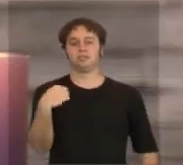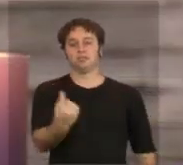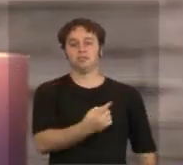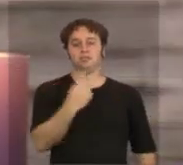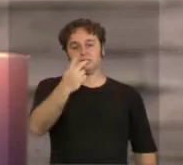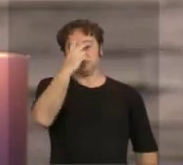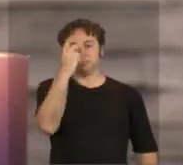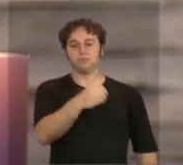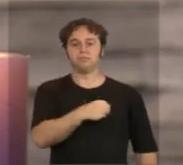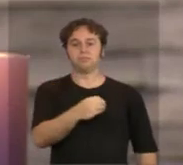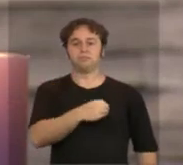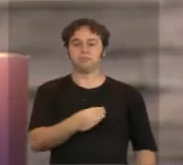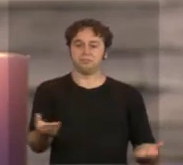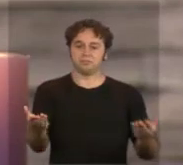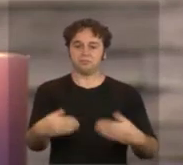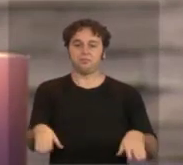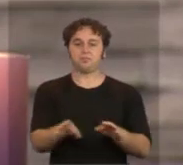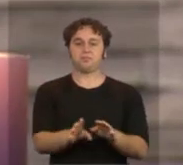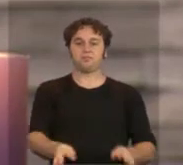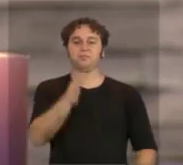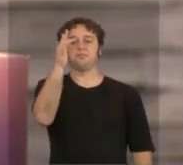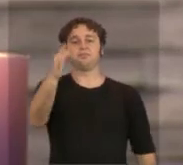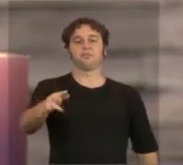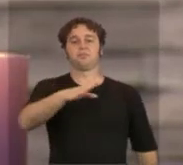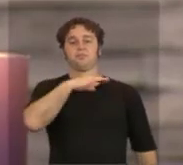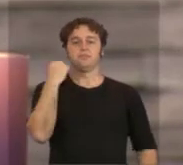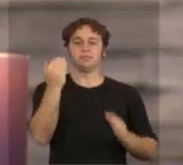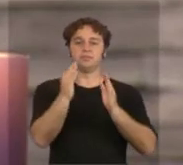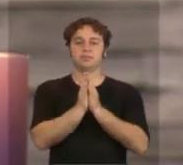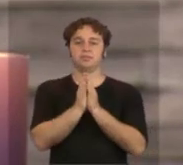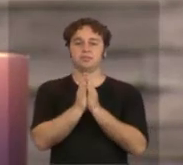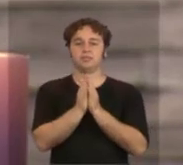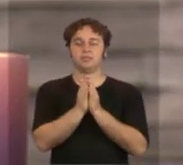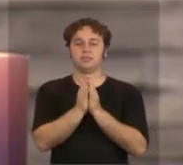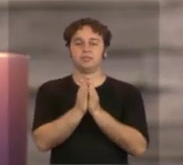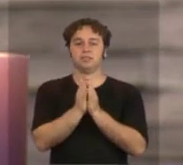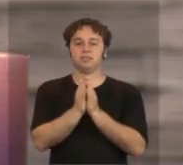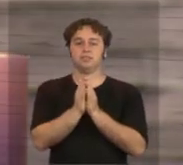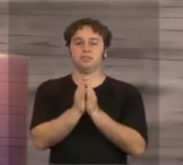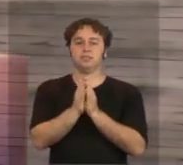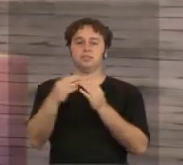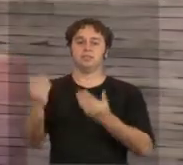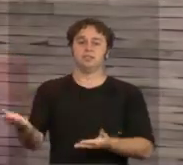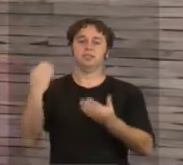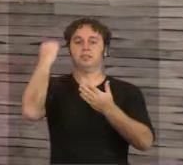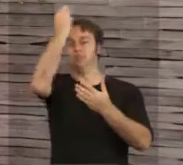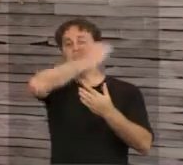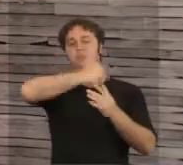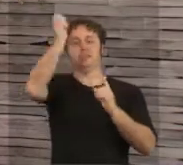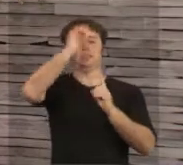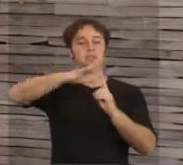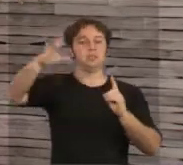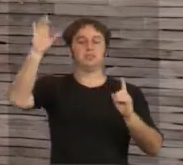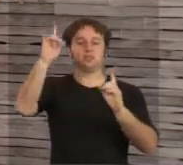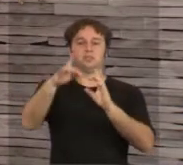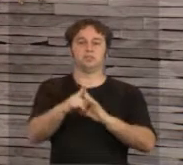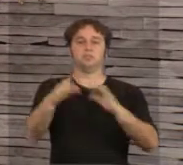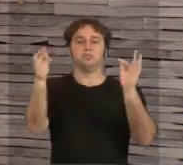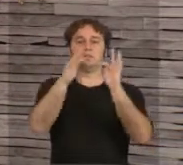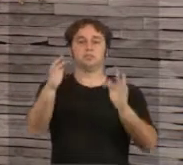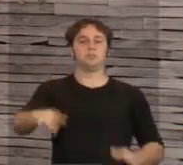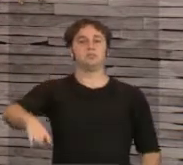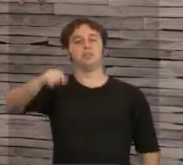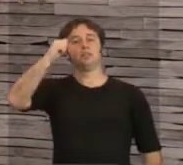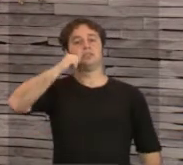de Deus, rogai por nós, pecadores, agora e na hora de nossa morte. Amém. Ave Maria, cheia de graça, o Senhor